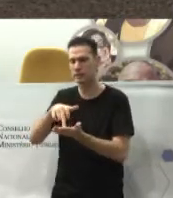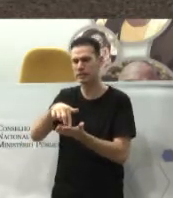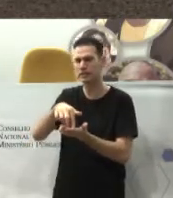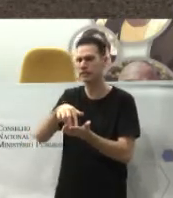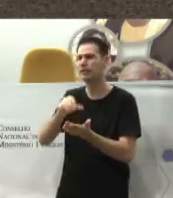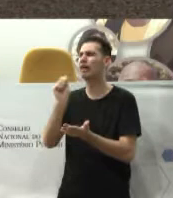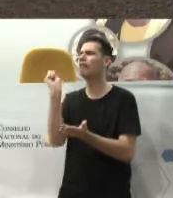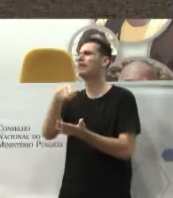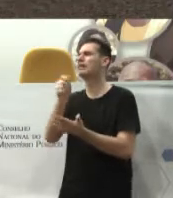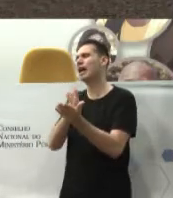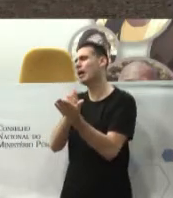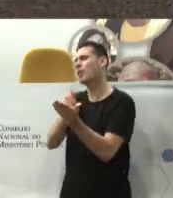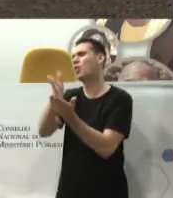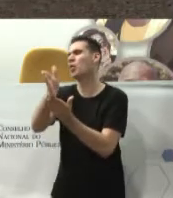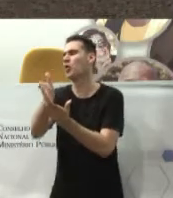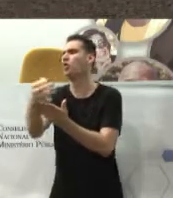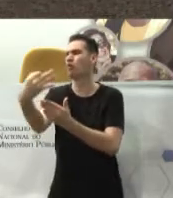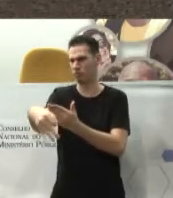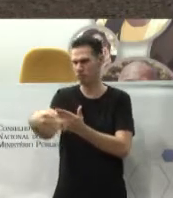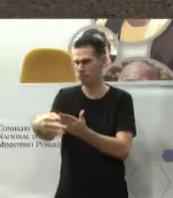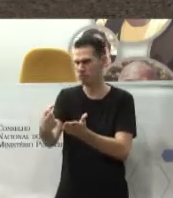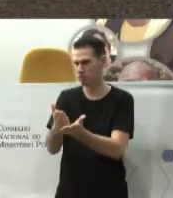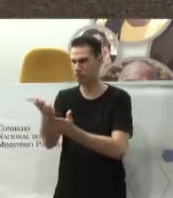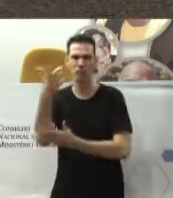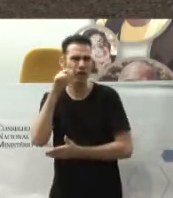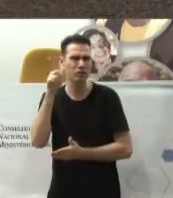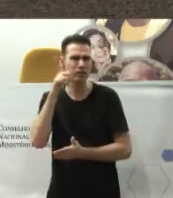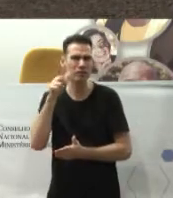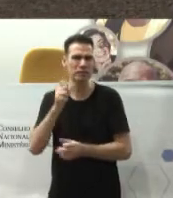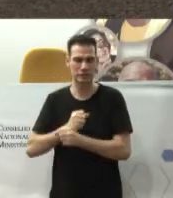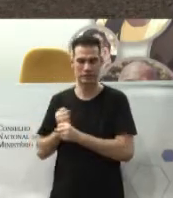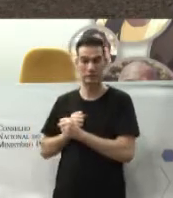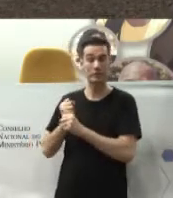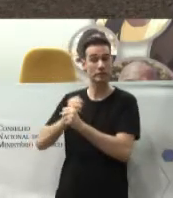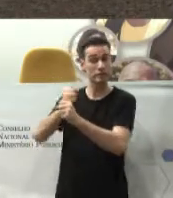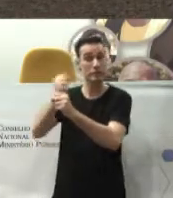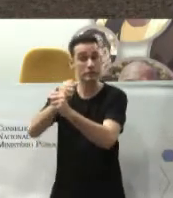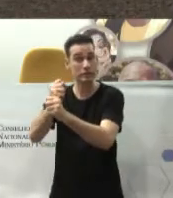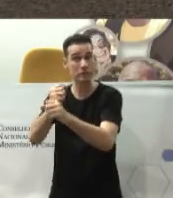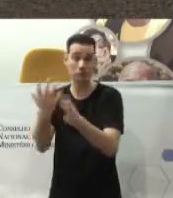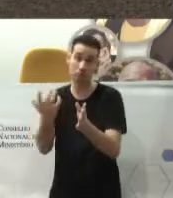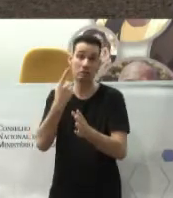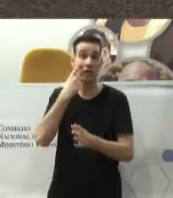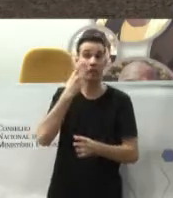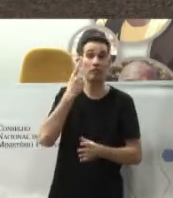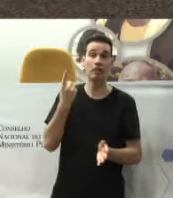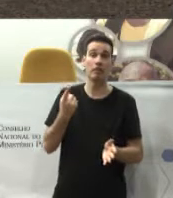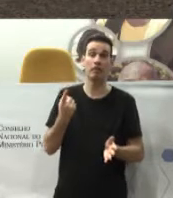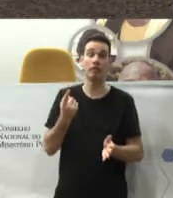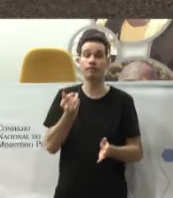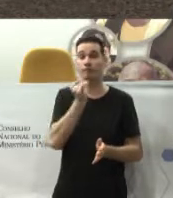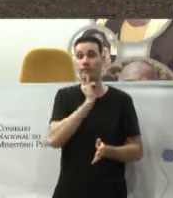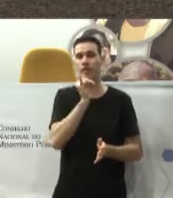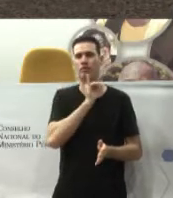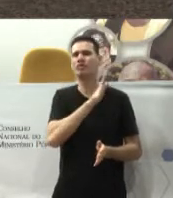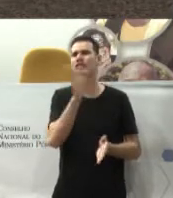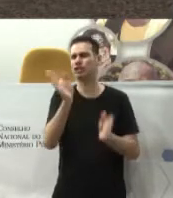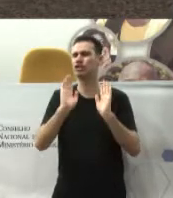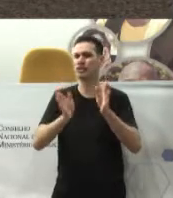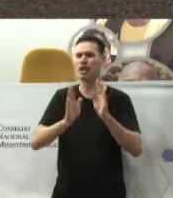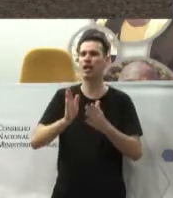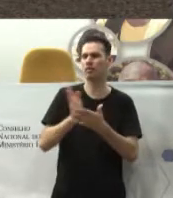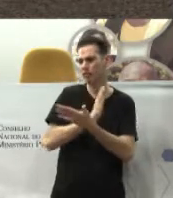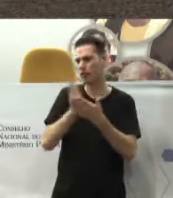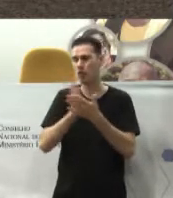objetivo final. Vão levar o quê? Depois de alguns anos? É verdade, mas assim, vocês já viram alguma solução em